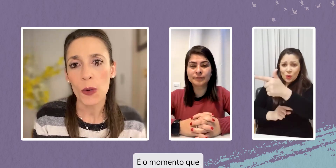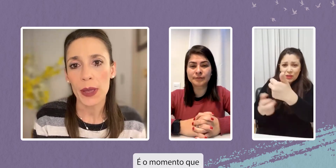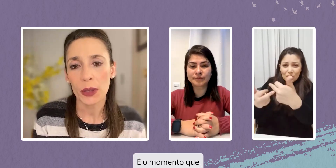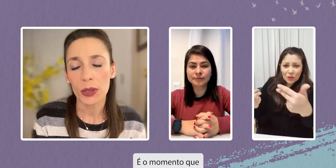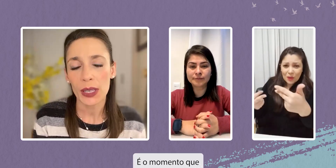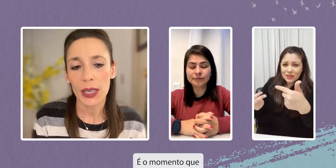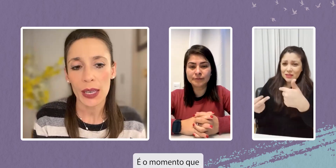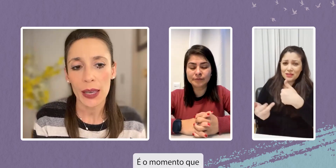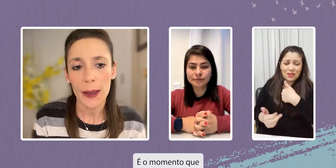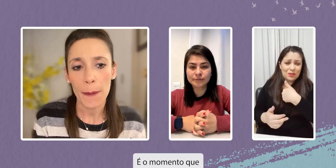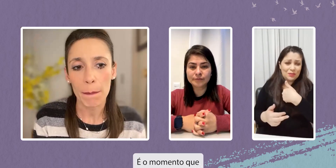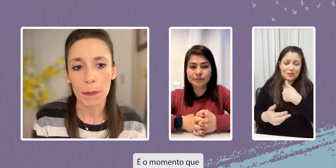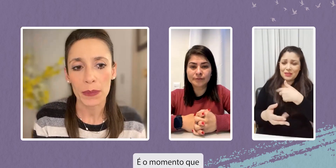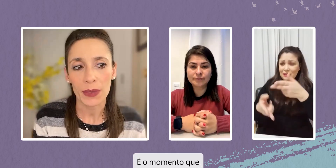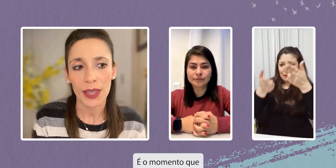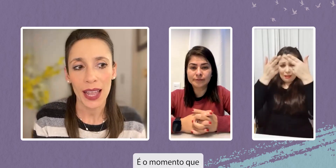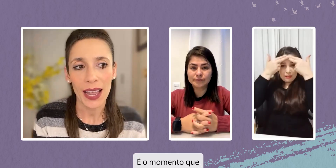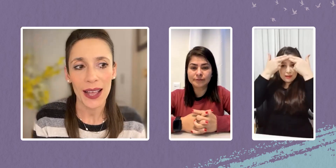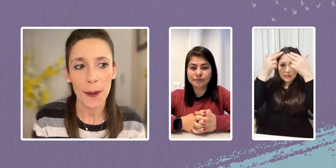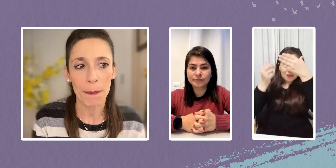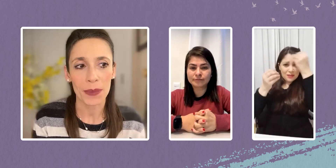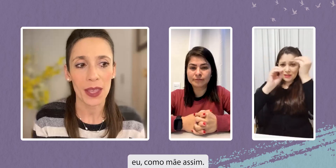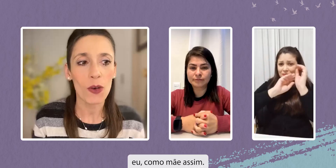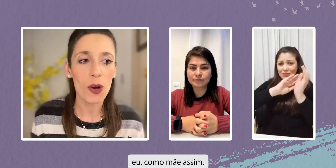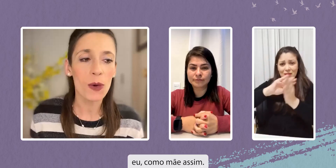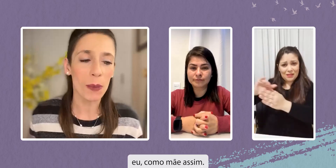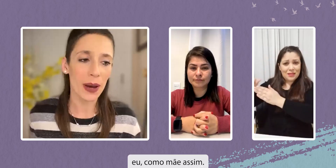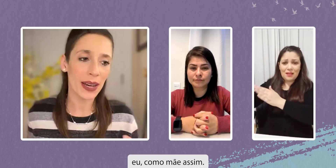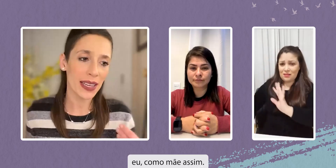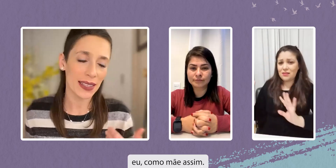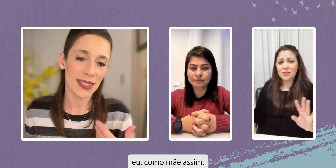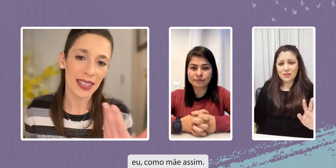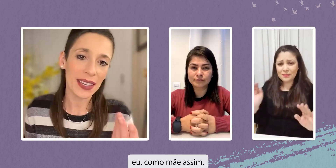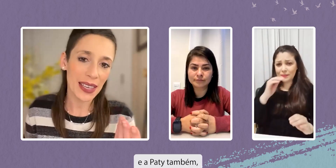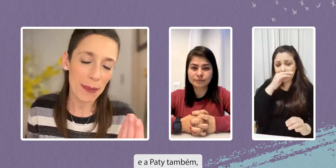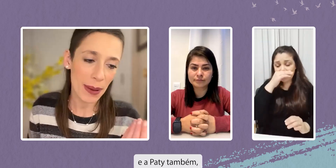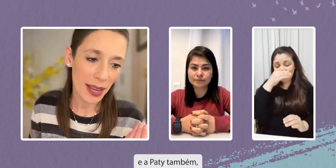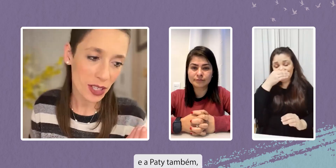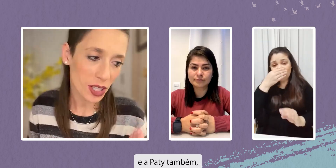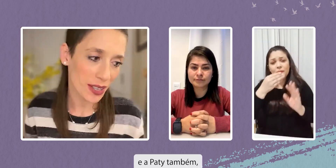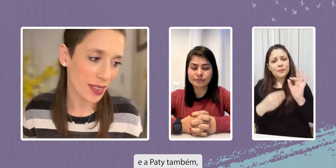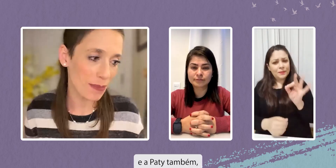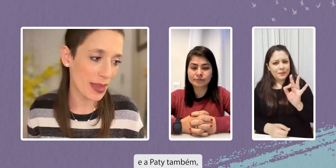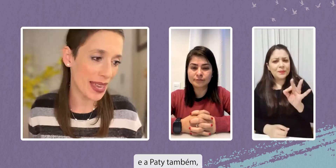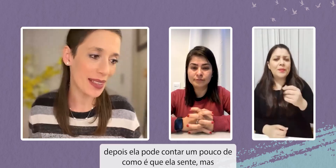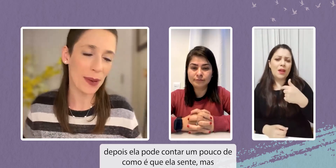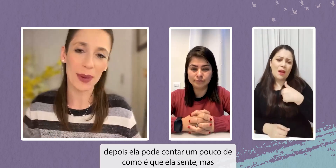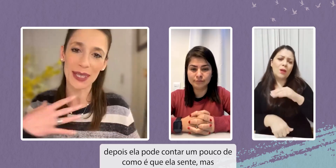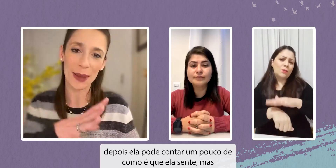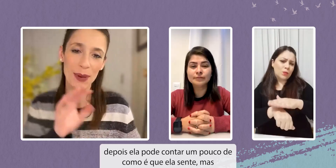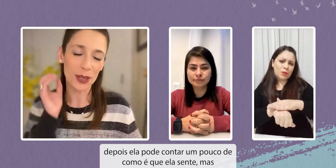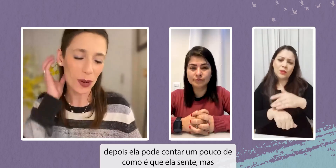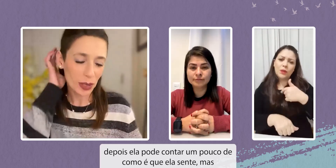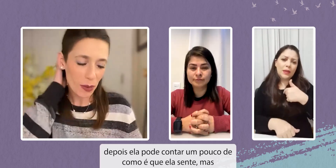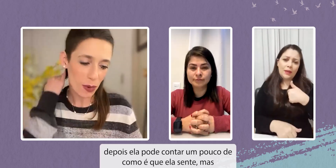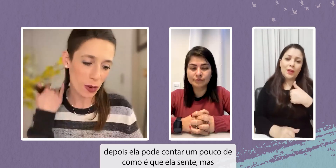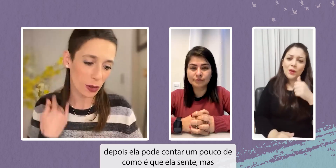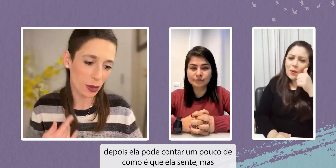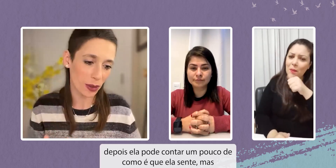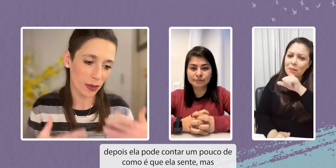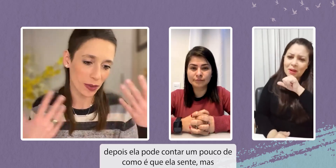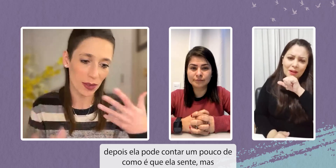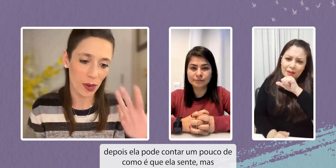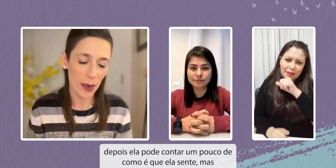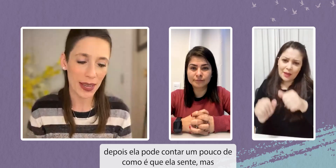É um momento que eu, como mãe, assim, e a Paty também, depois ela pode contar um